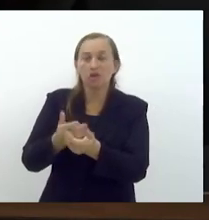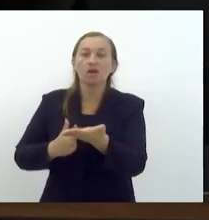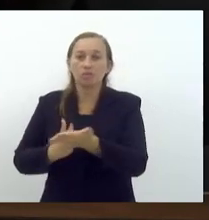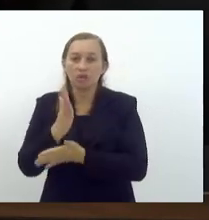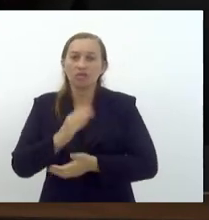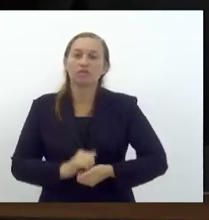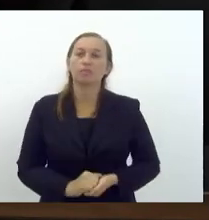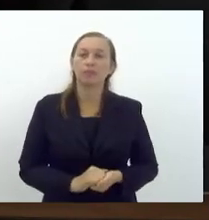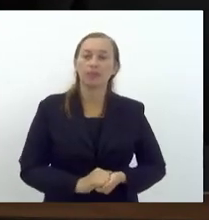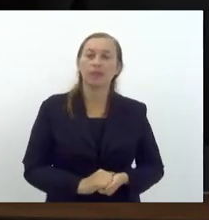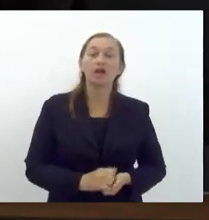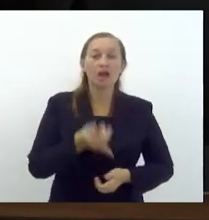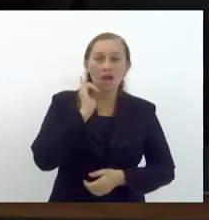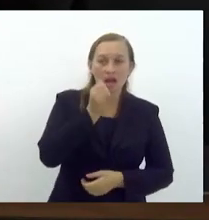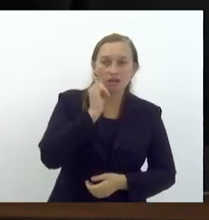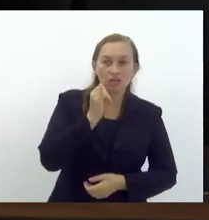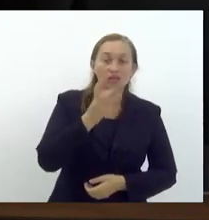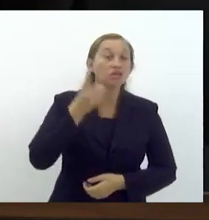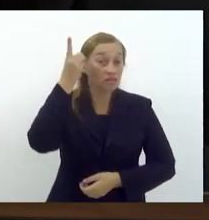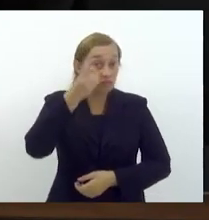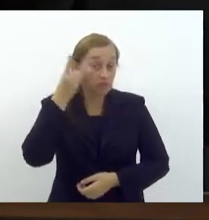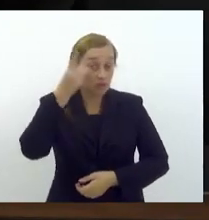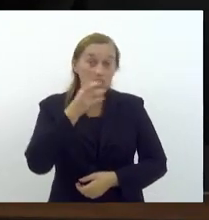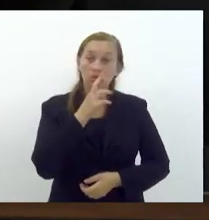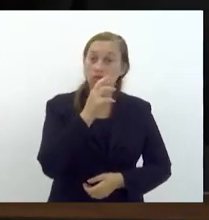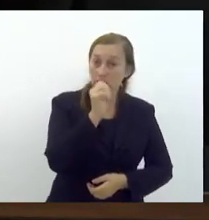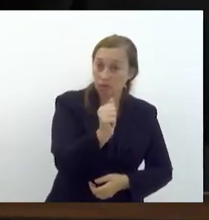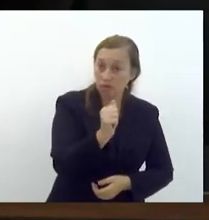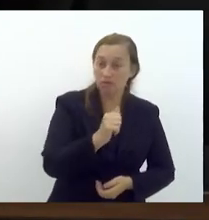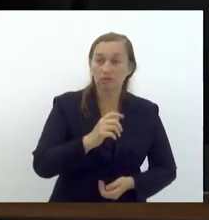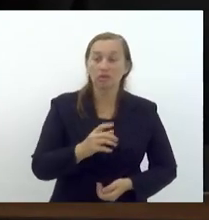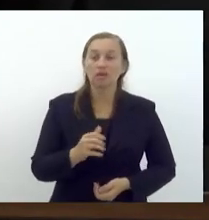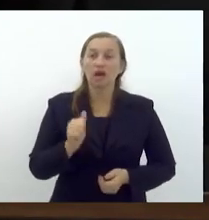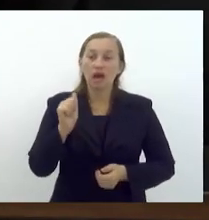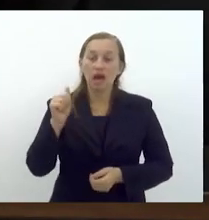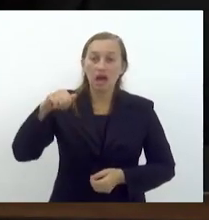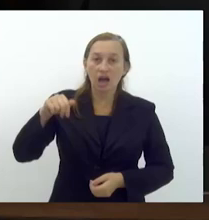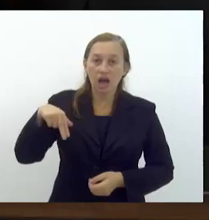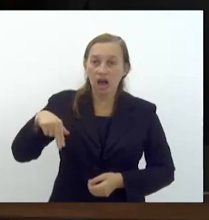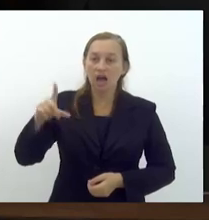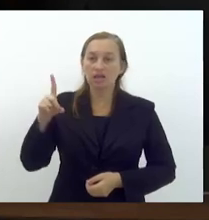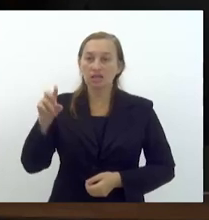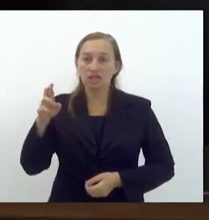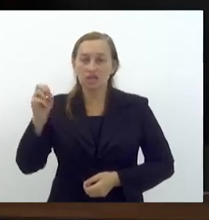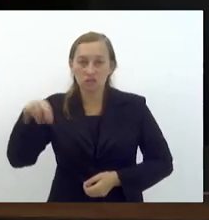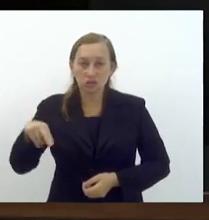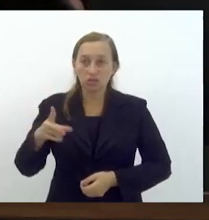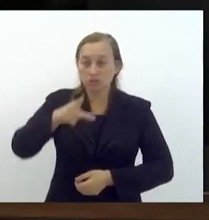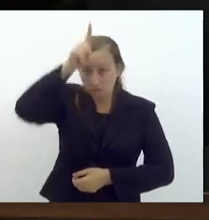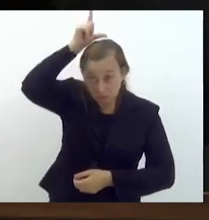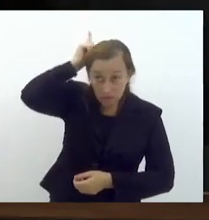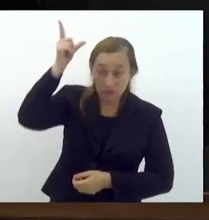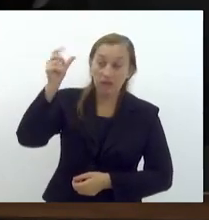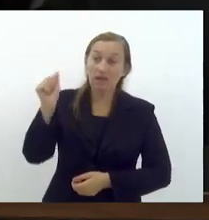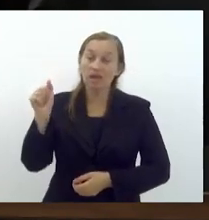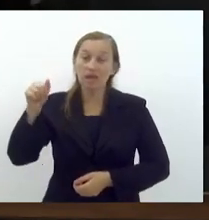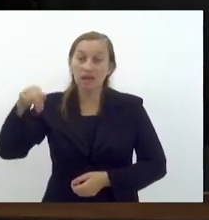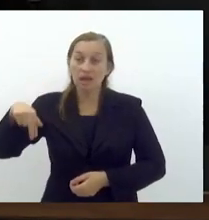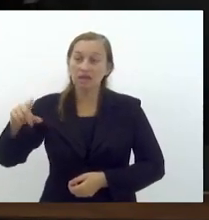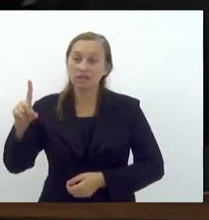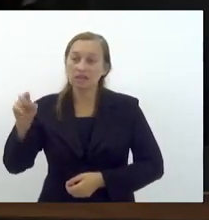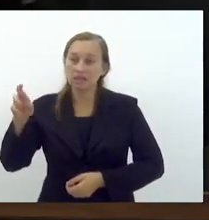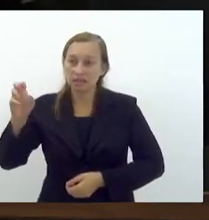favorável relatores deputados Rodrigo Amorim Anderson Moraes Luiz Paulo e André Correia